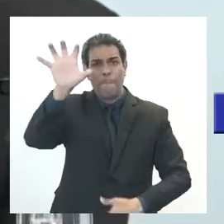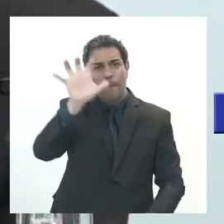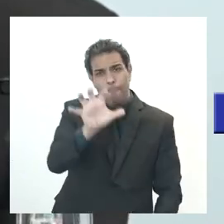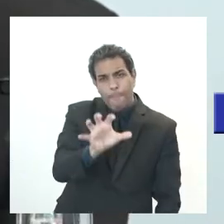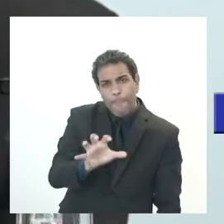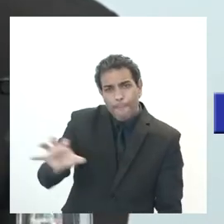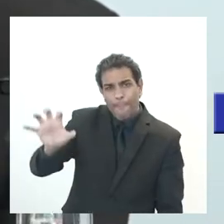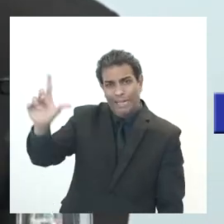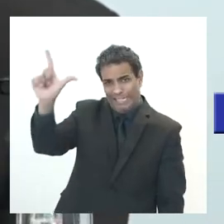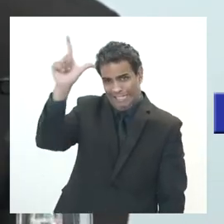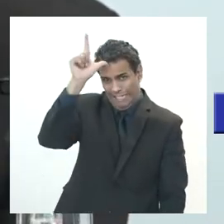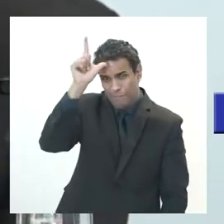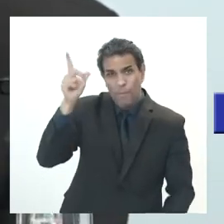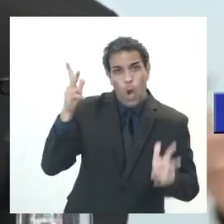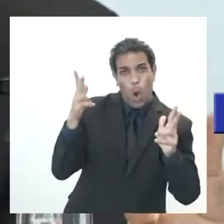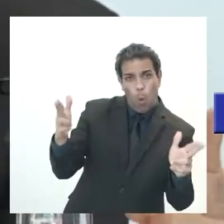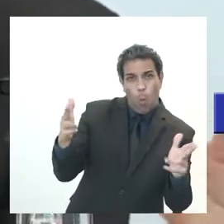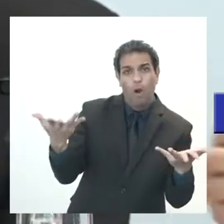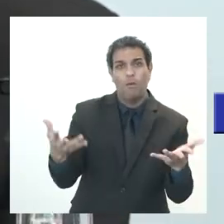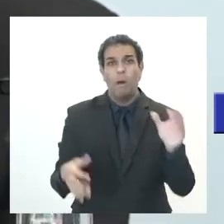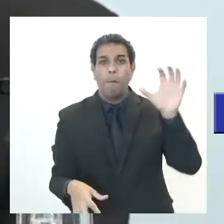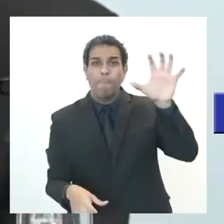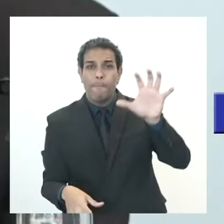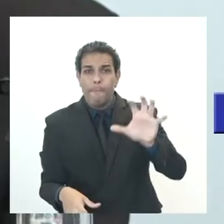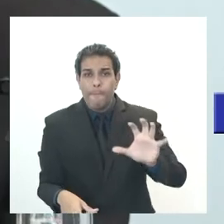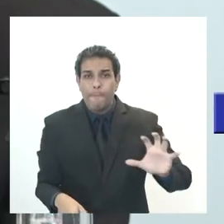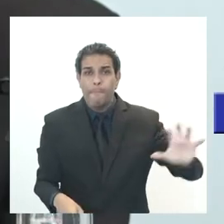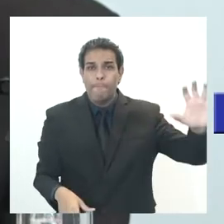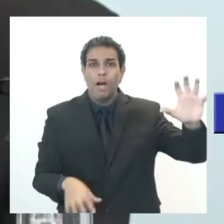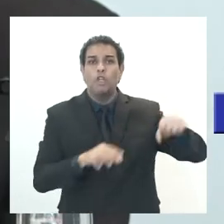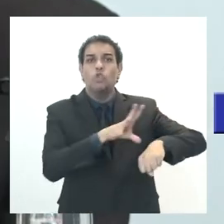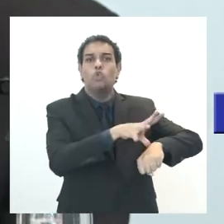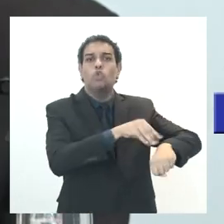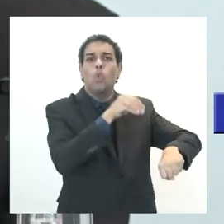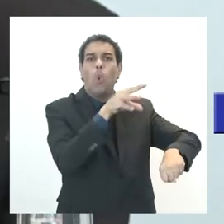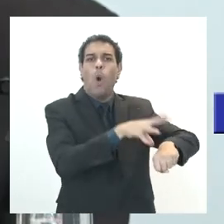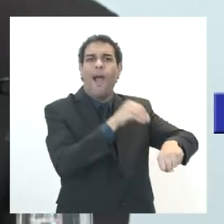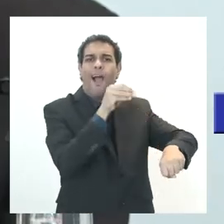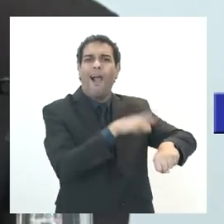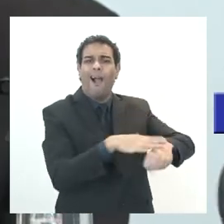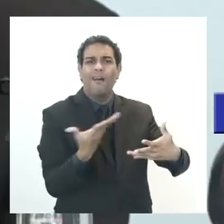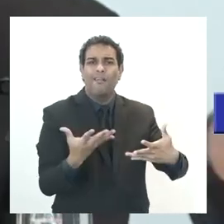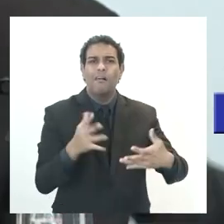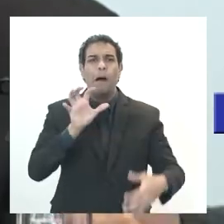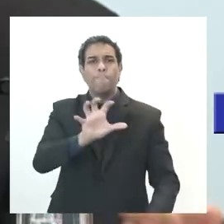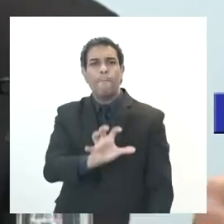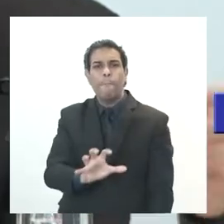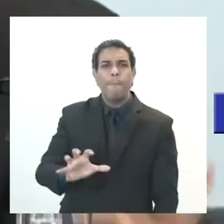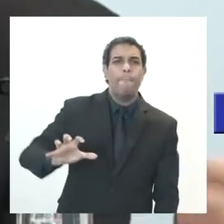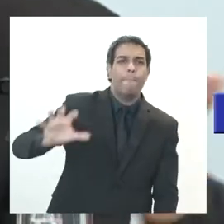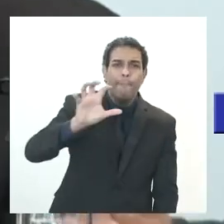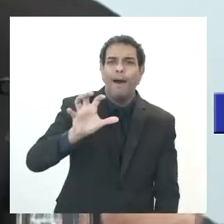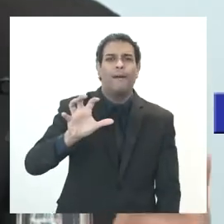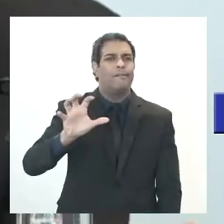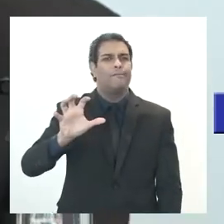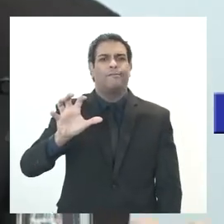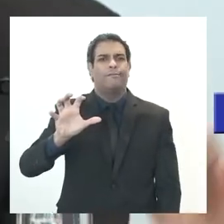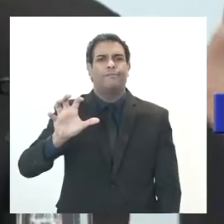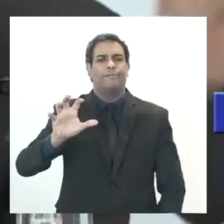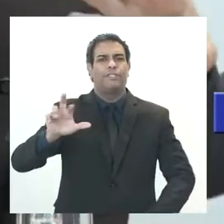constituído de organizado é assim que o estado Sueco é organizado é assim que a Finlândia etc